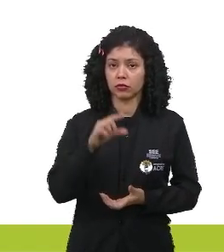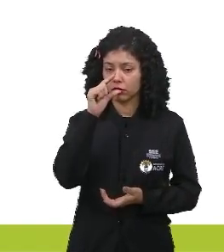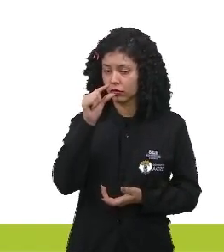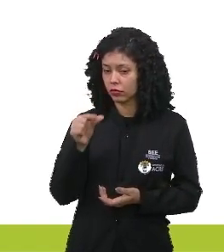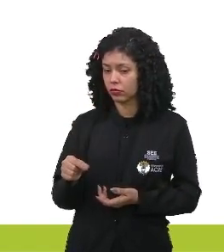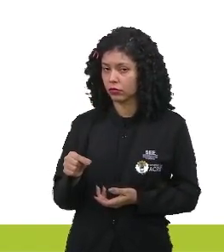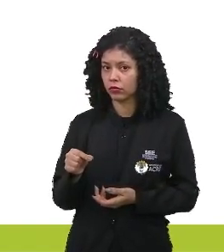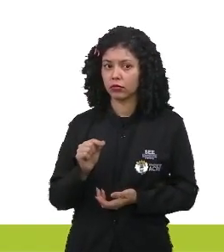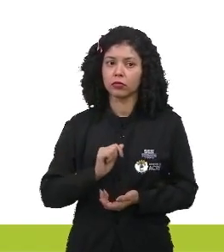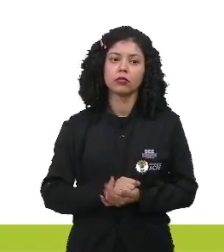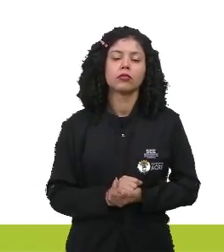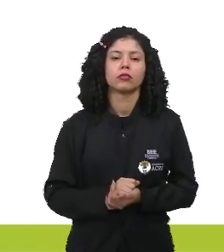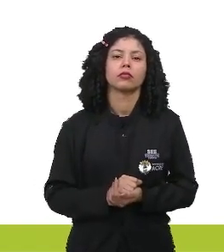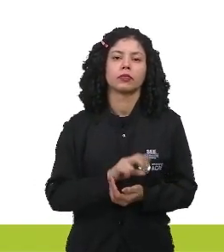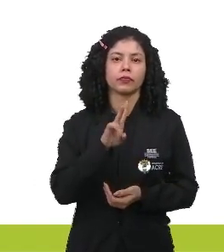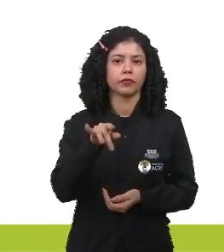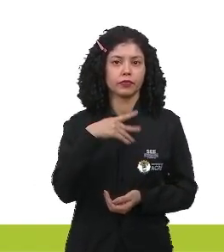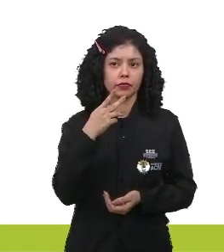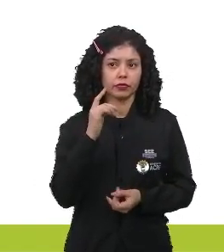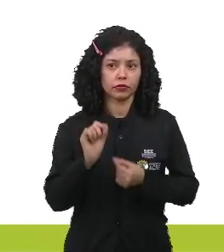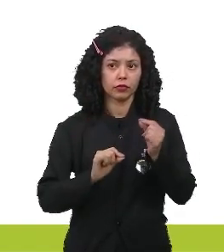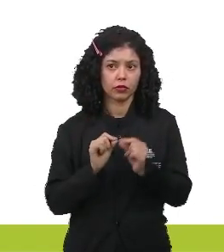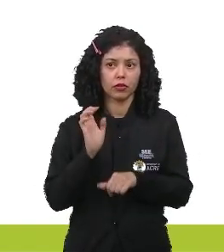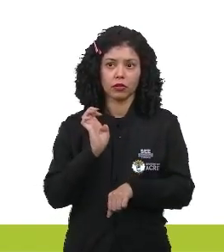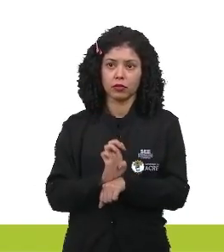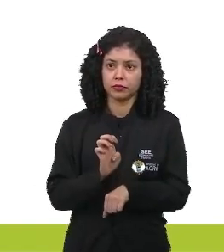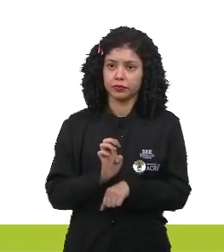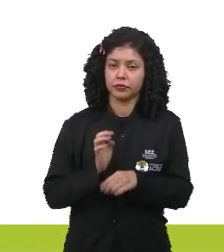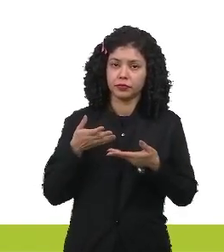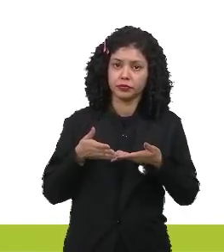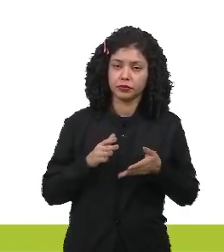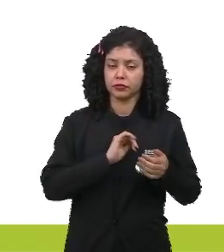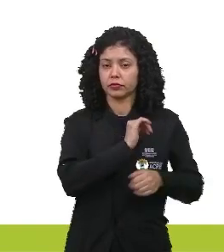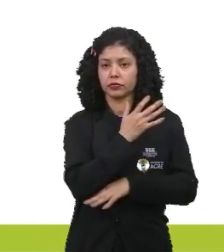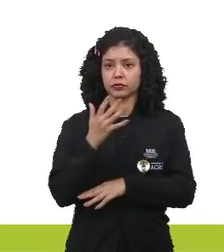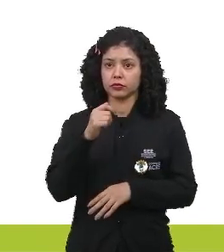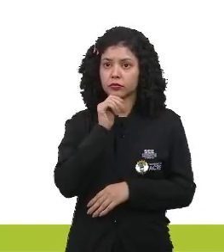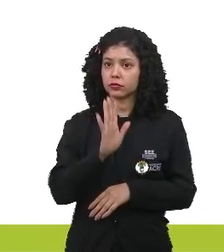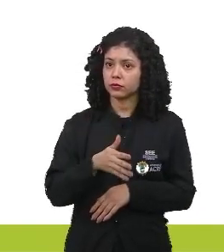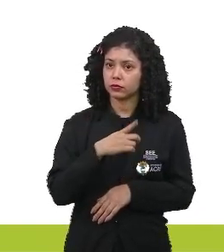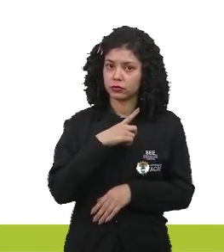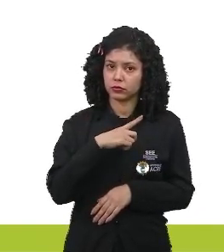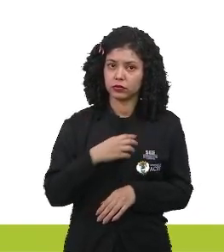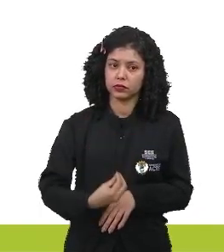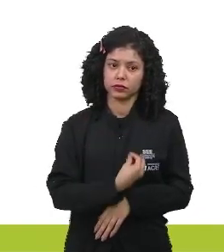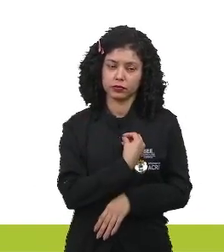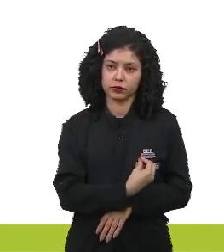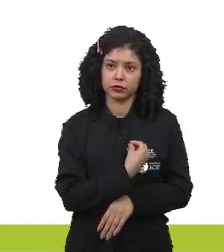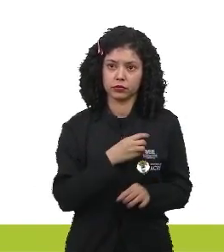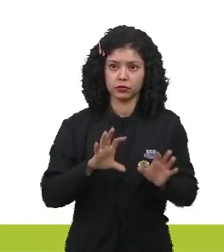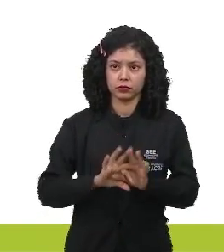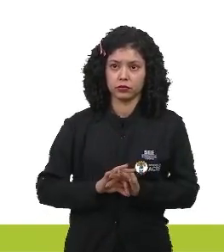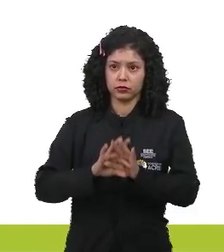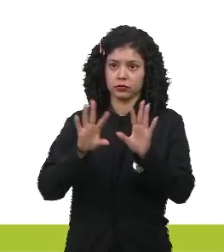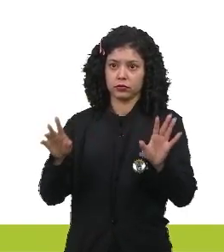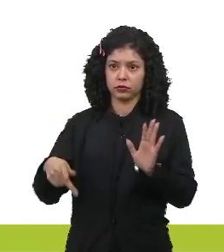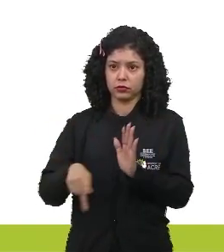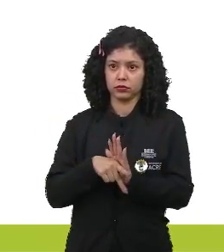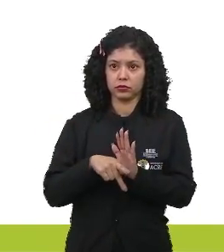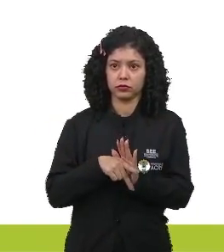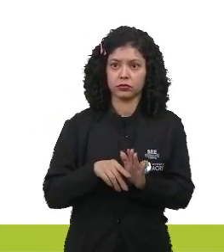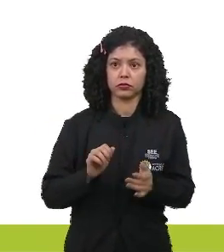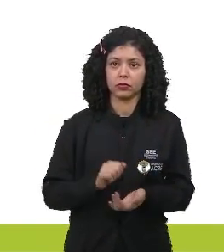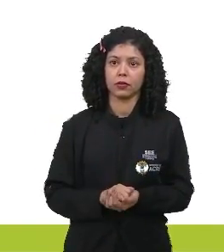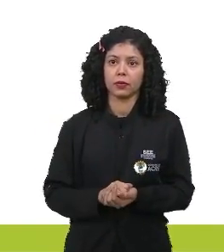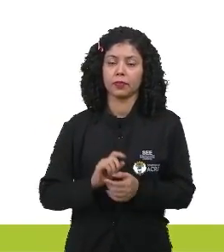Locke ele vai dizer que no estado de natureza o homem já tem vida liberdade e propriedade